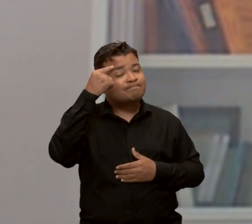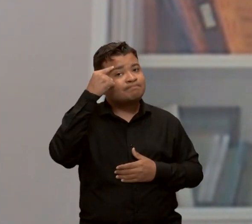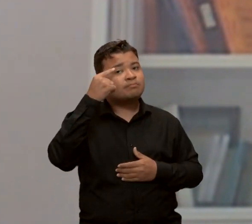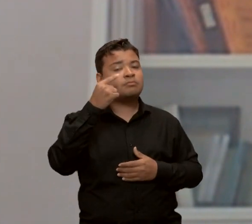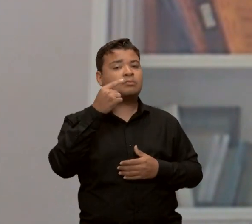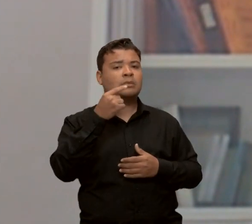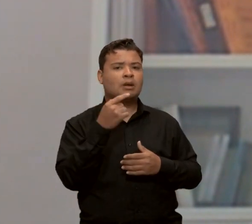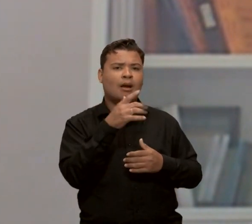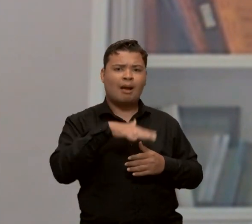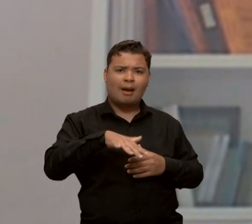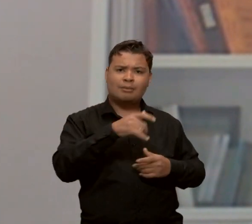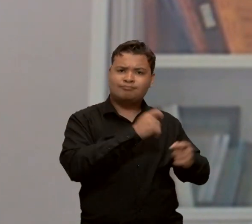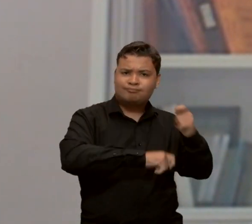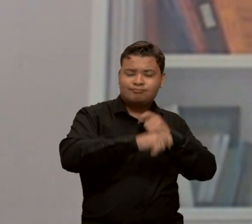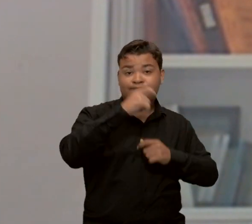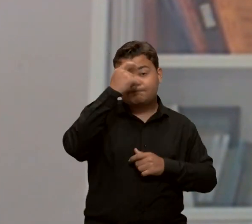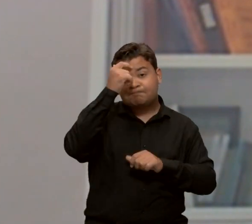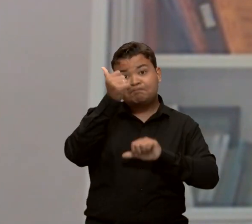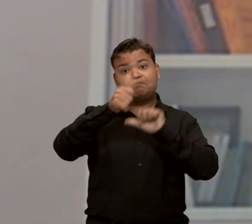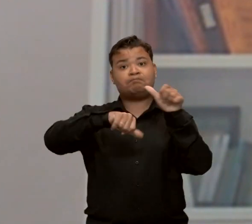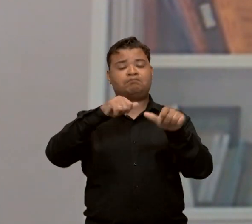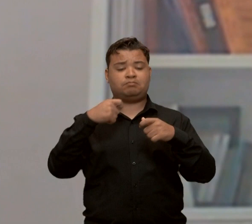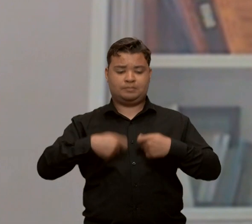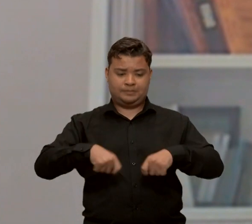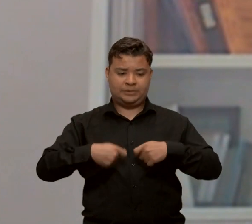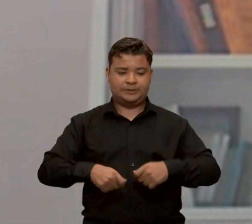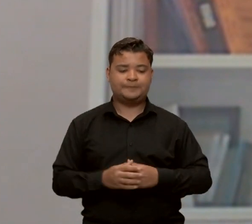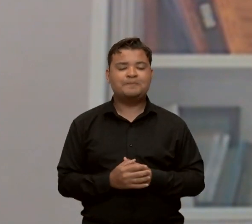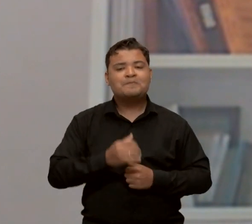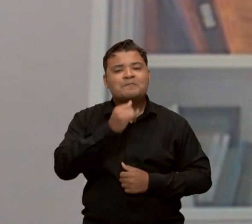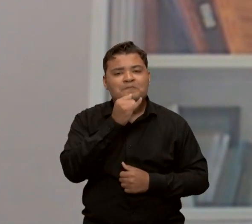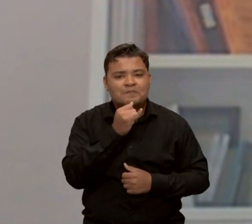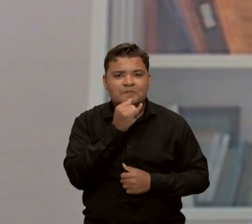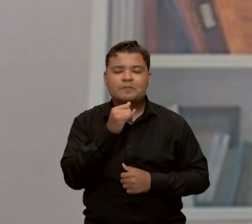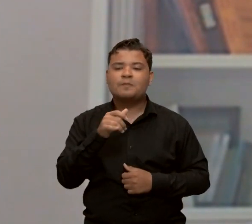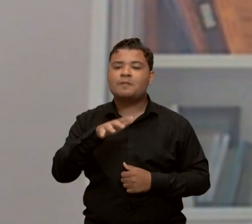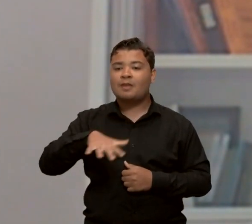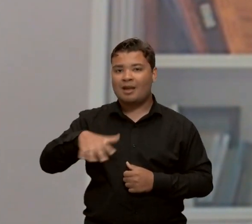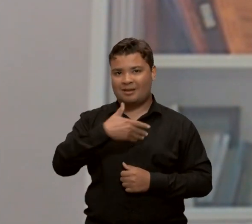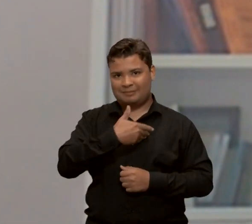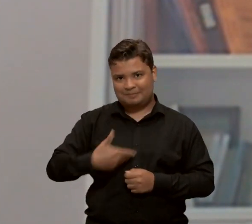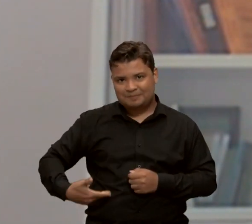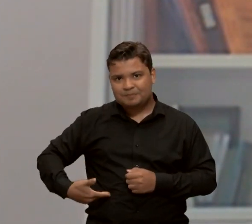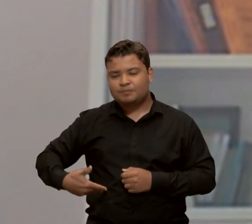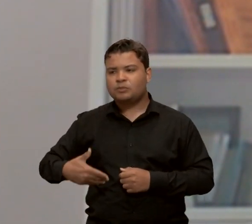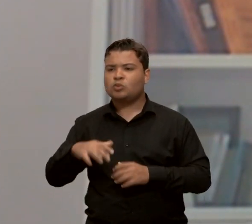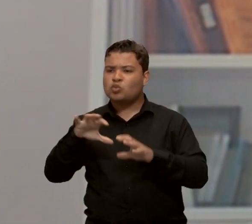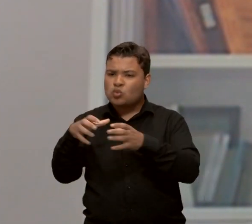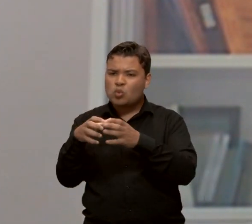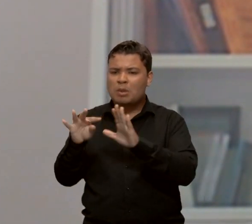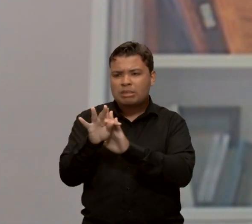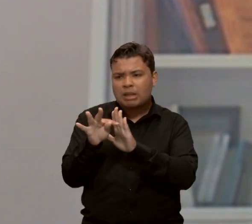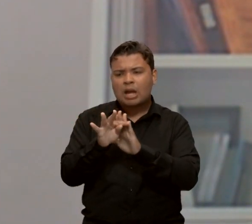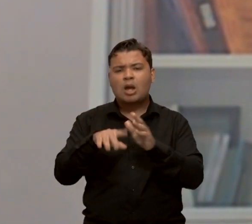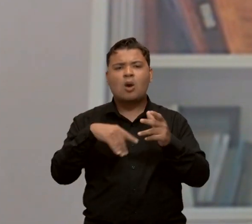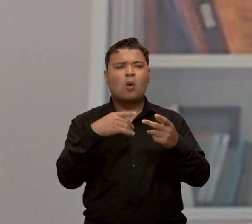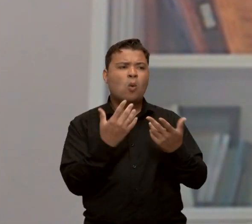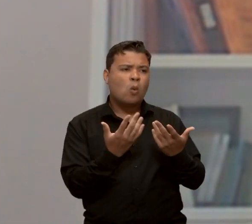pessoal da parte técnica, né, da gestão pública mesmo, ou também os consultores de